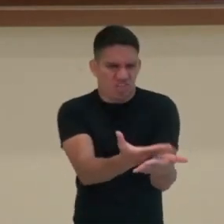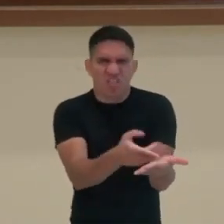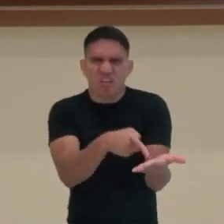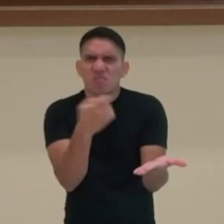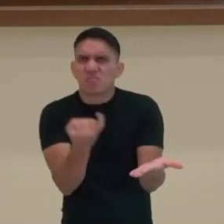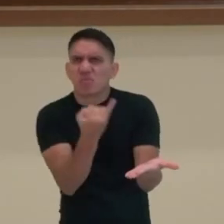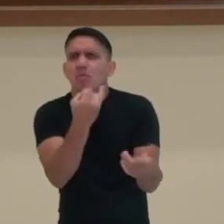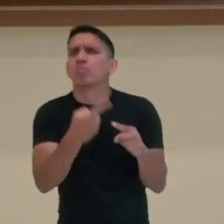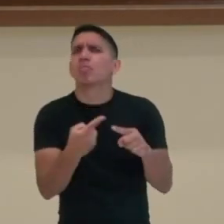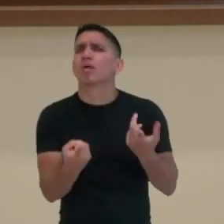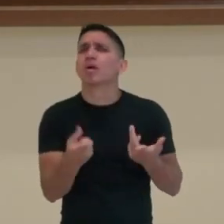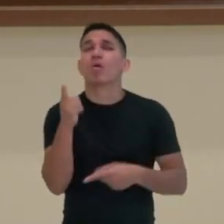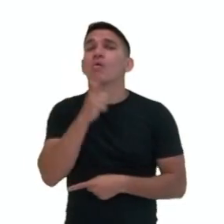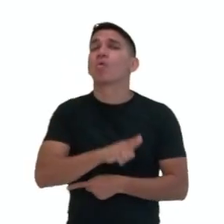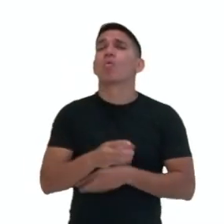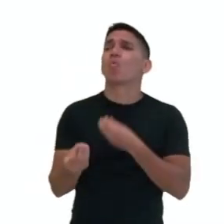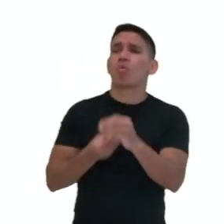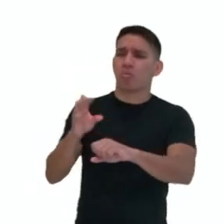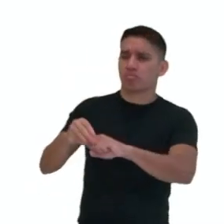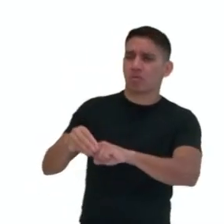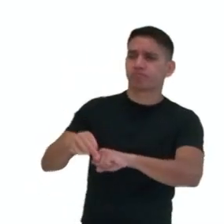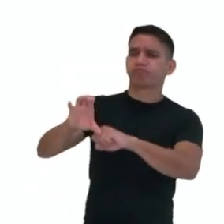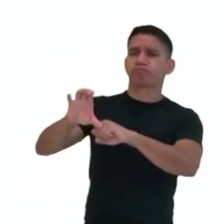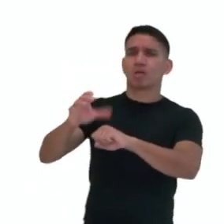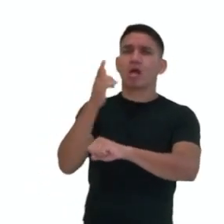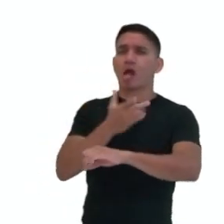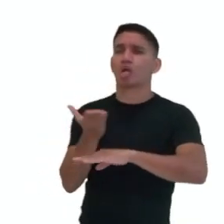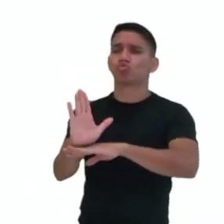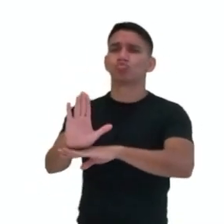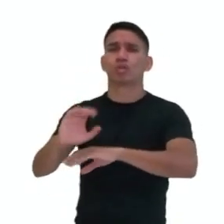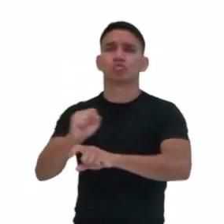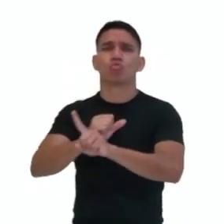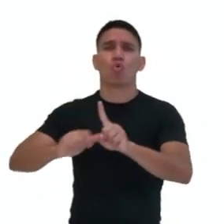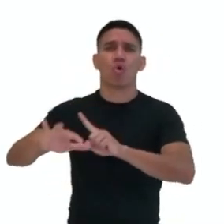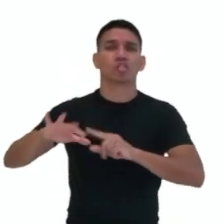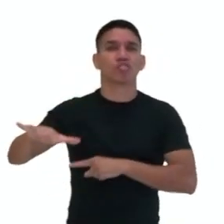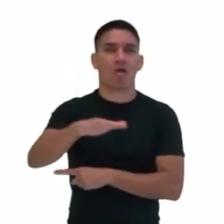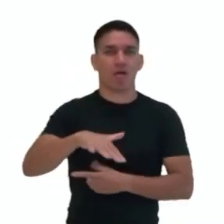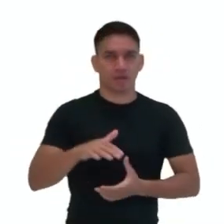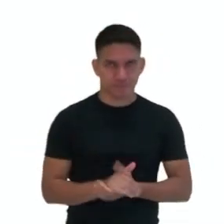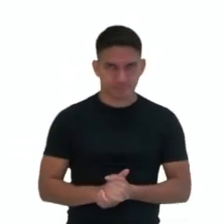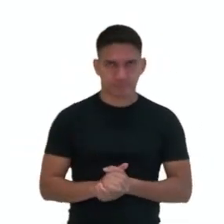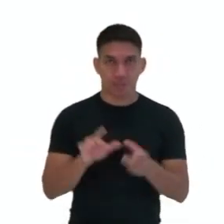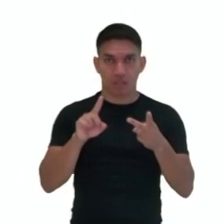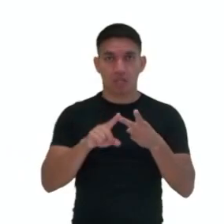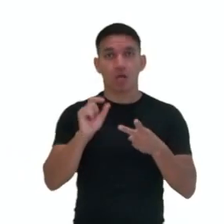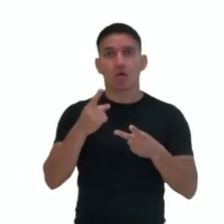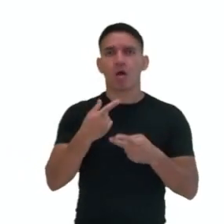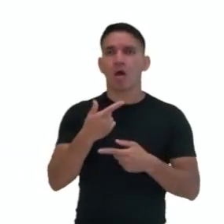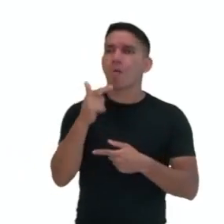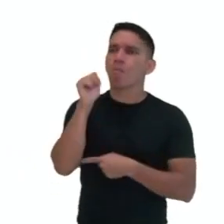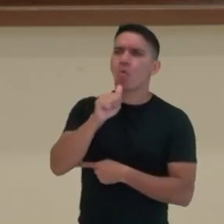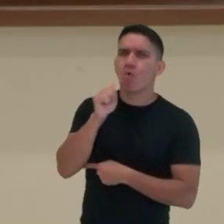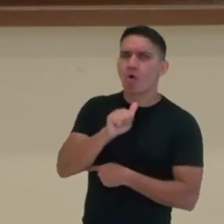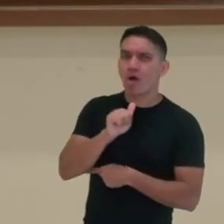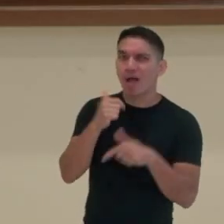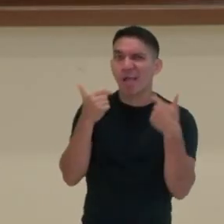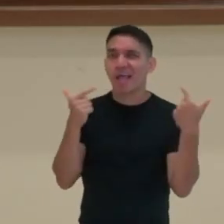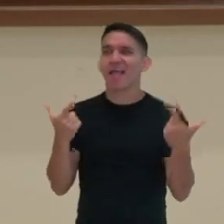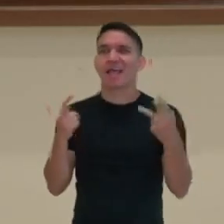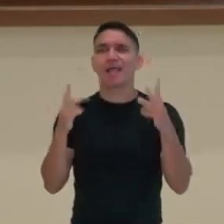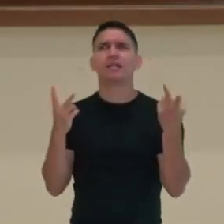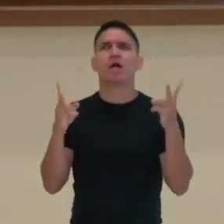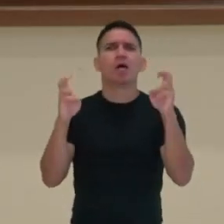em geral? Segunda questão, mulher rindo para esconder o medo da sociedade e da vida. Está entre